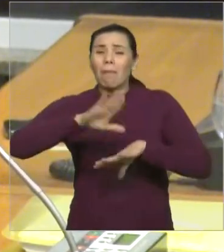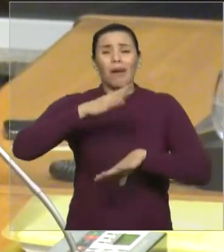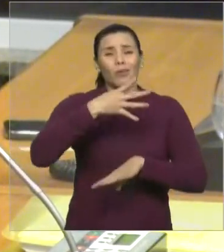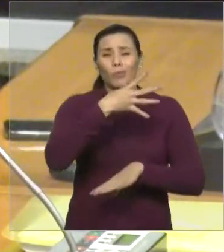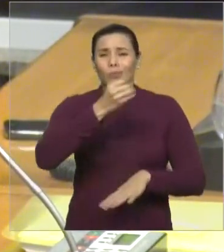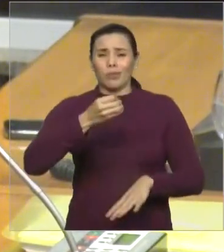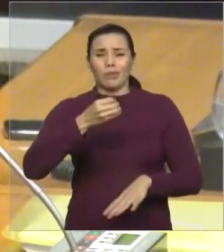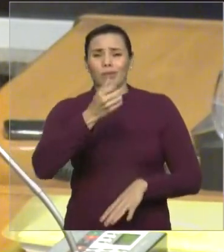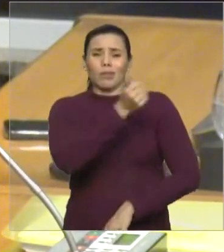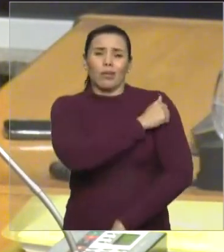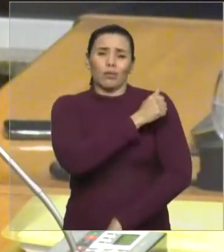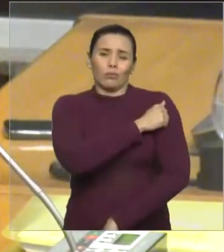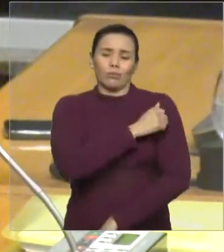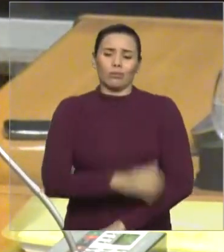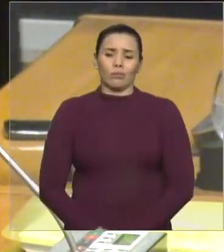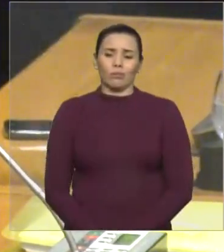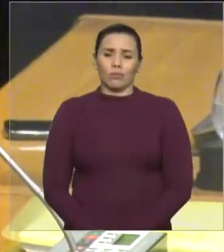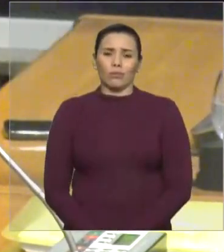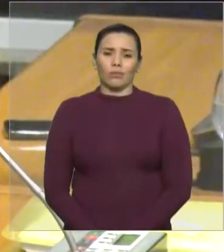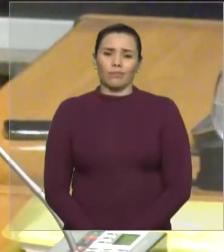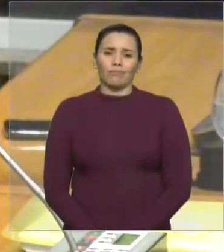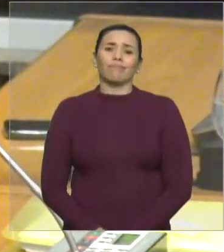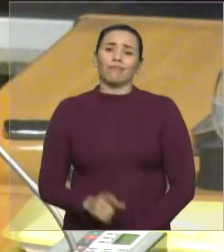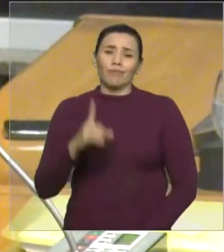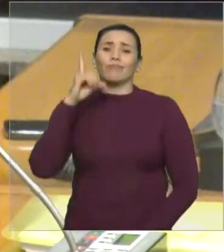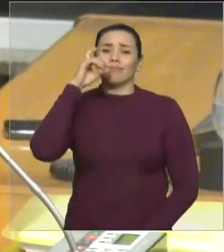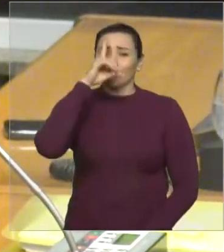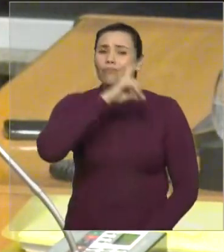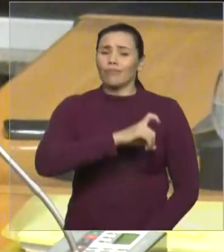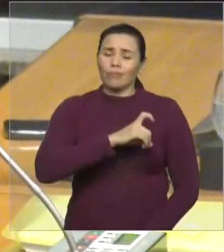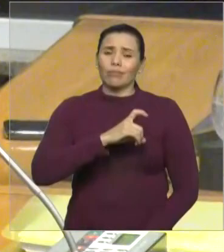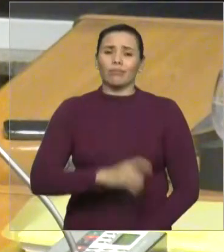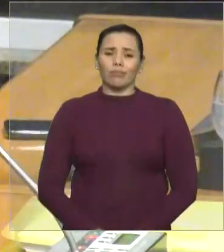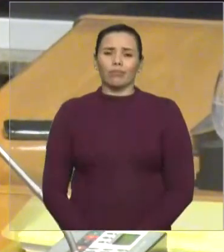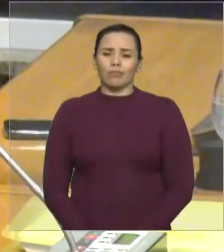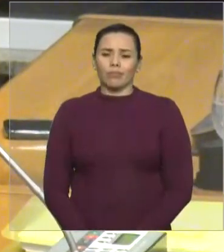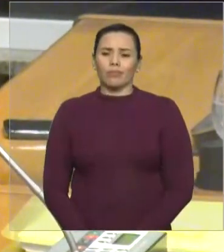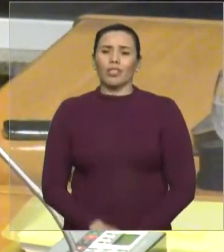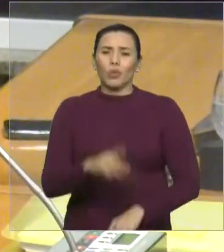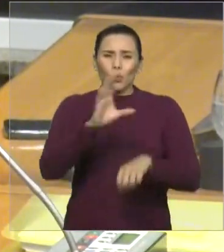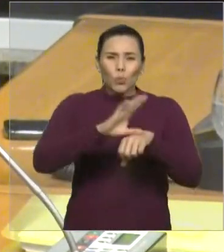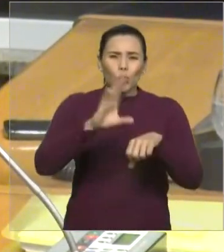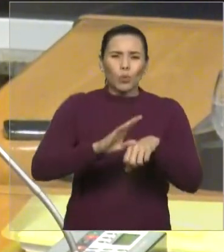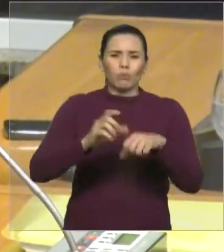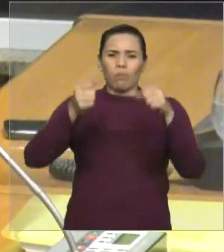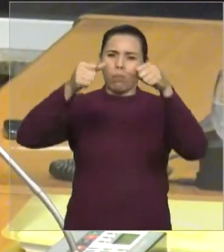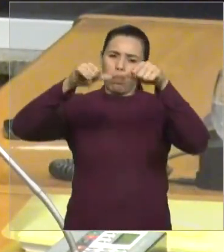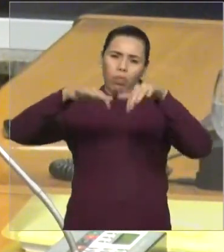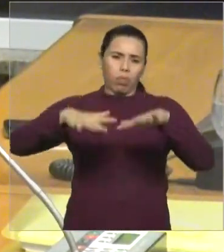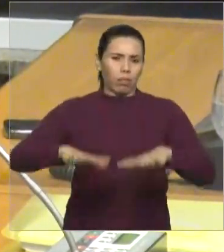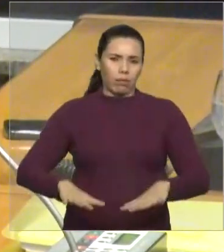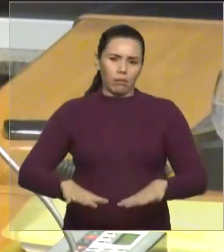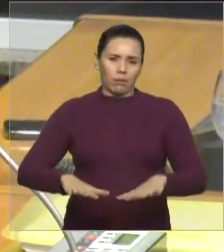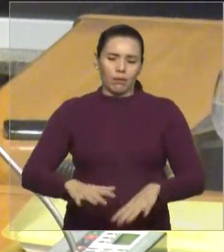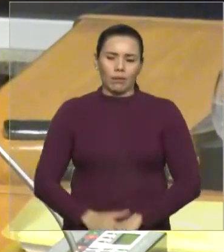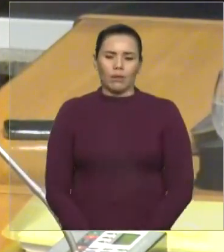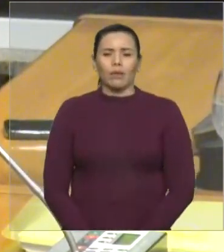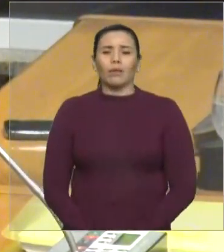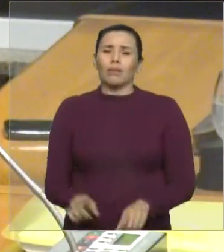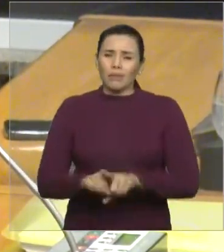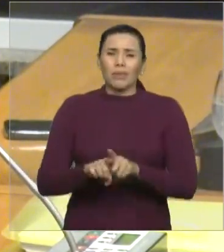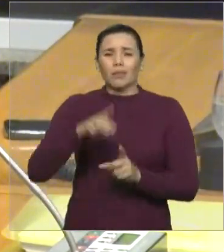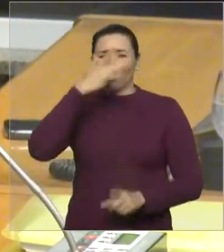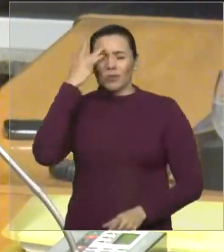a quantidade de insumos colocados dentro dos profissionais que estão isso, além de ferir de morte aqueles que se esforçaram para competir de